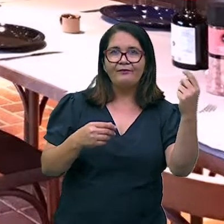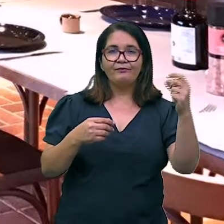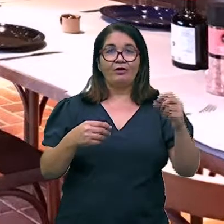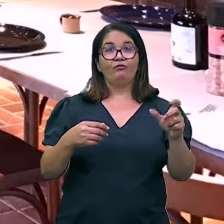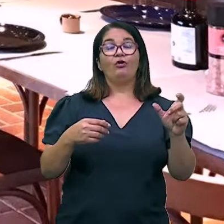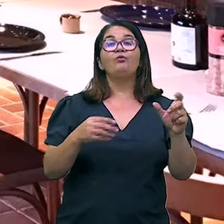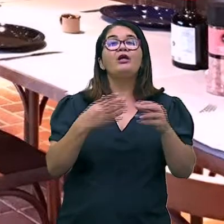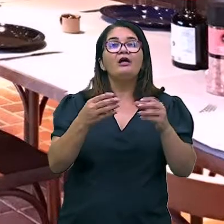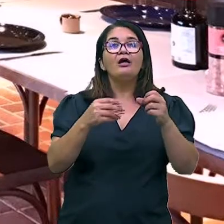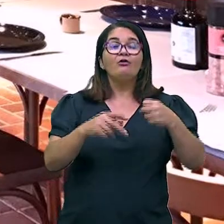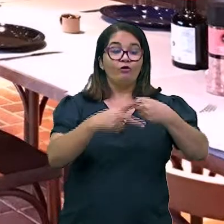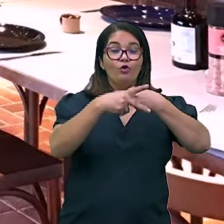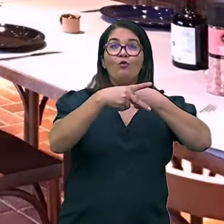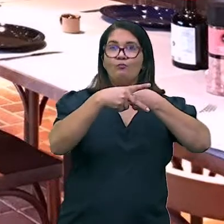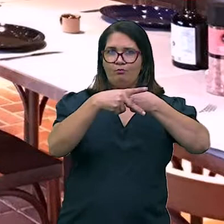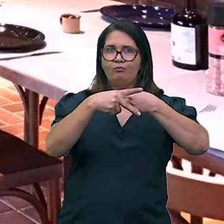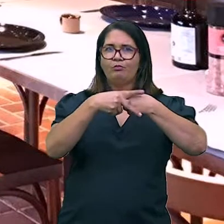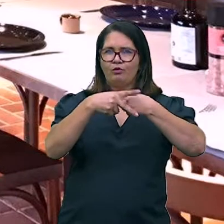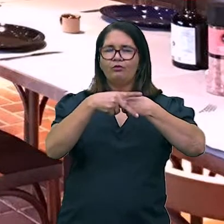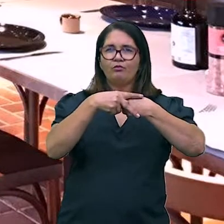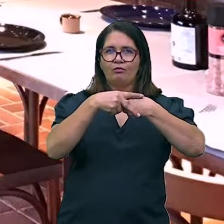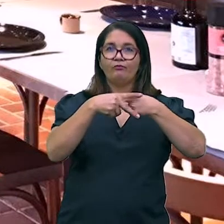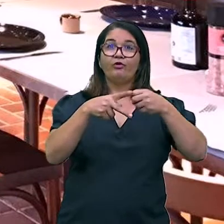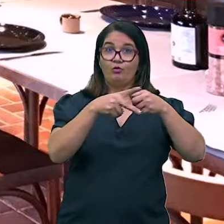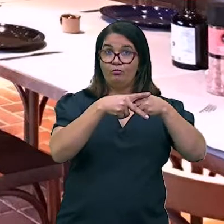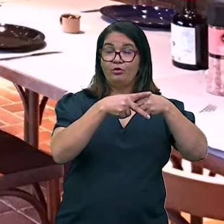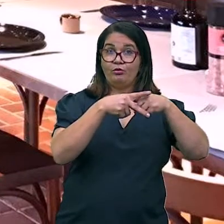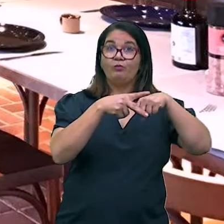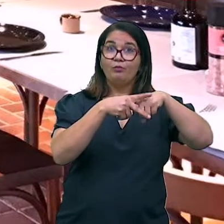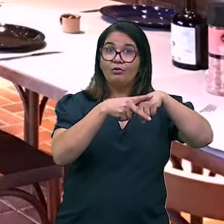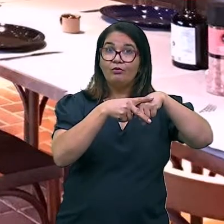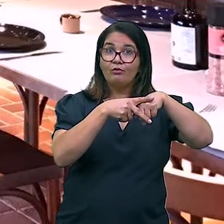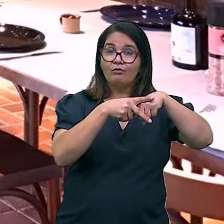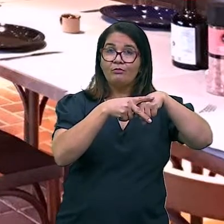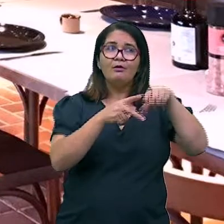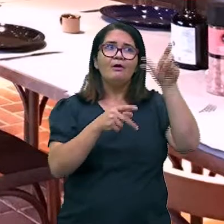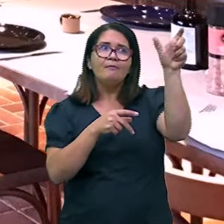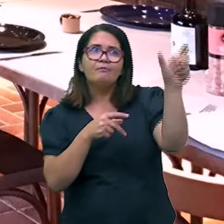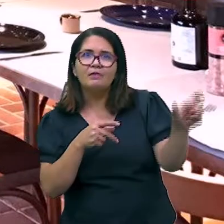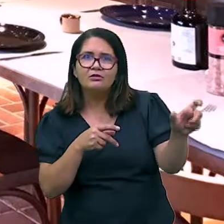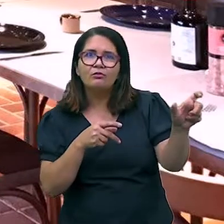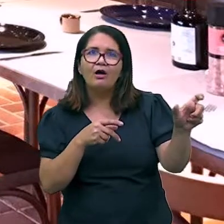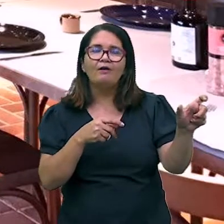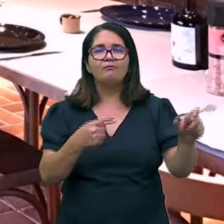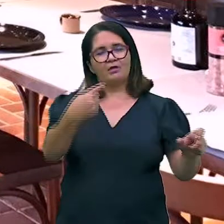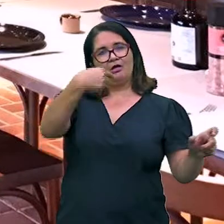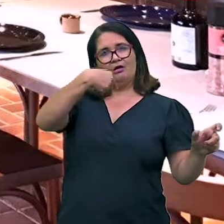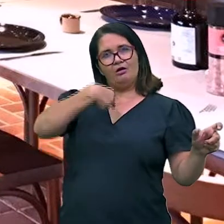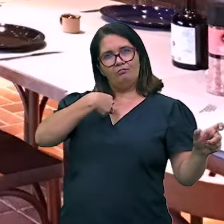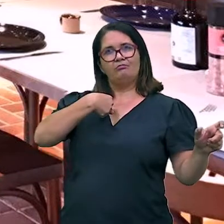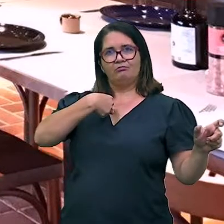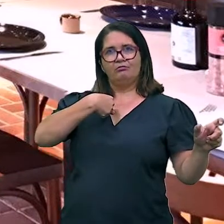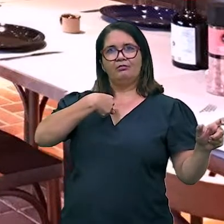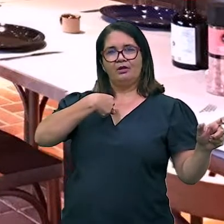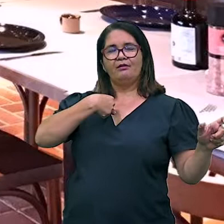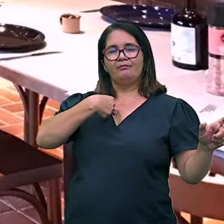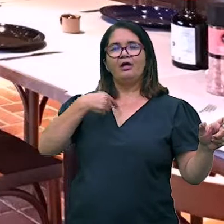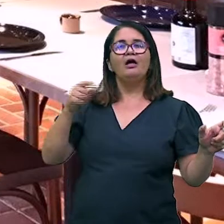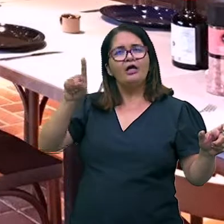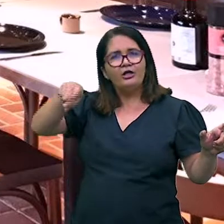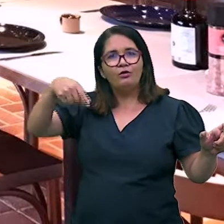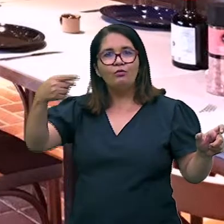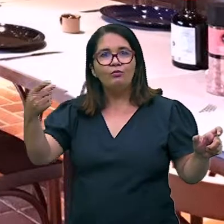eu, além da omissão do sujeito. A elipse ela pode ocorrer com outros termos da